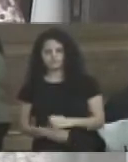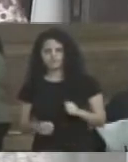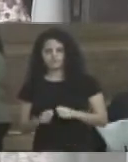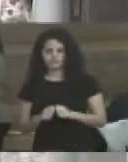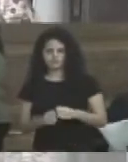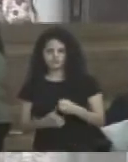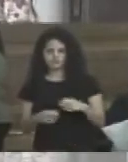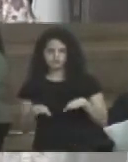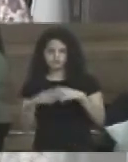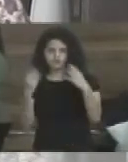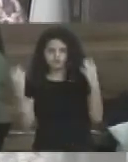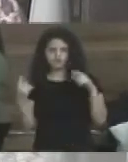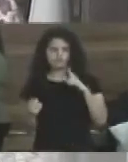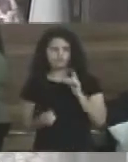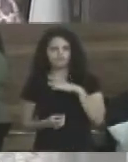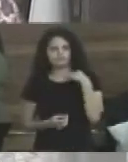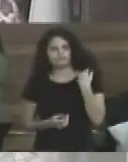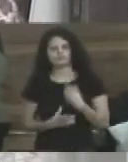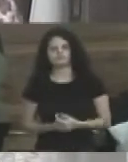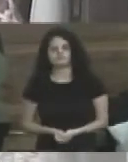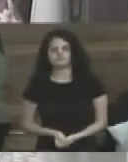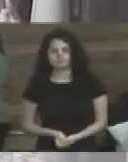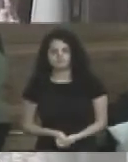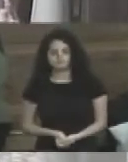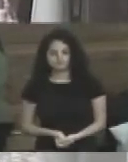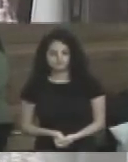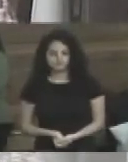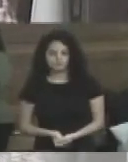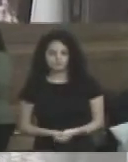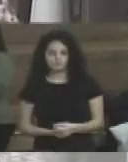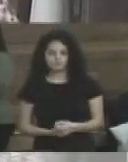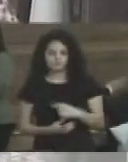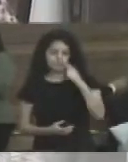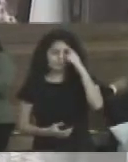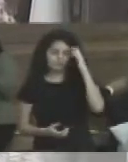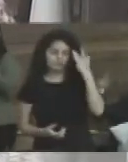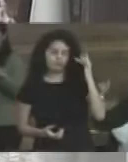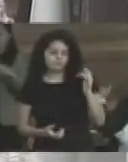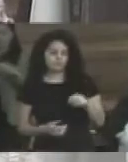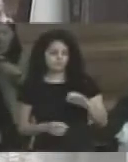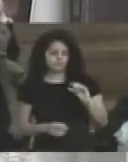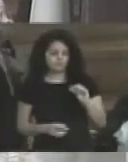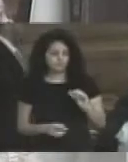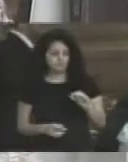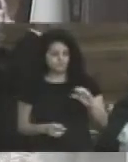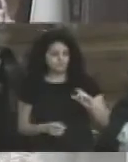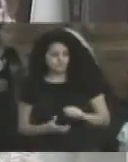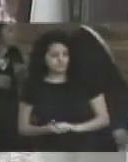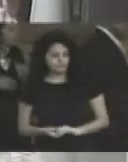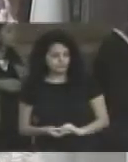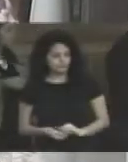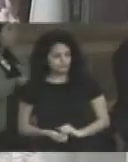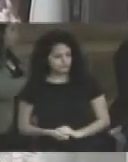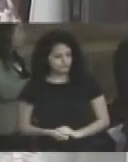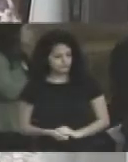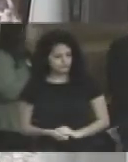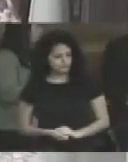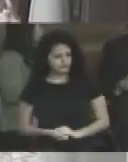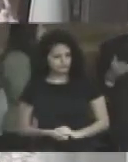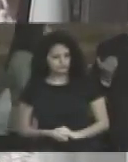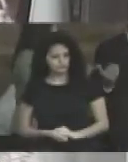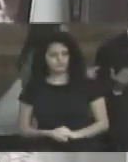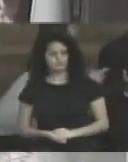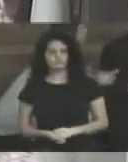porque hoje são 2.800 empregos, embora eu também ache que seja menos, mas a previsão para o início do ano são